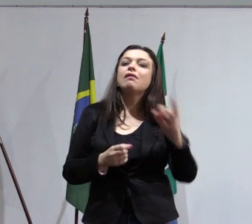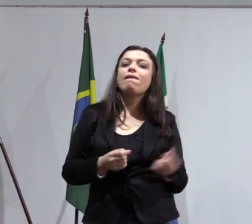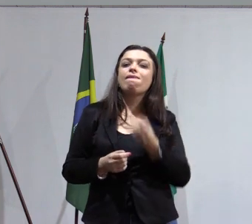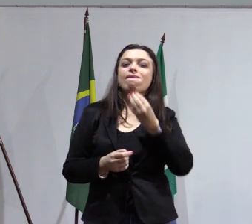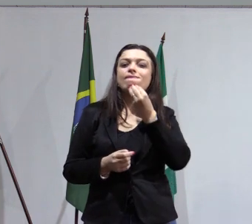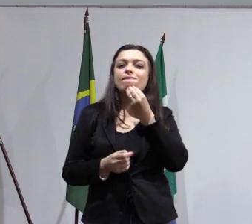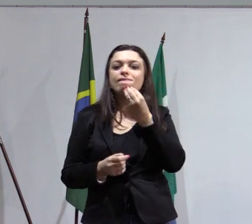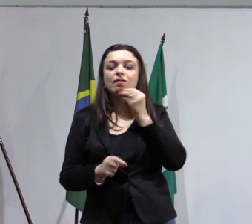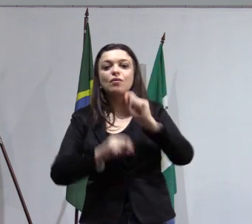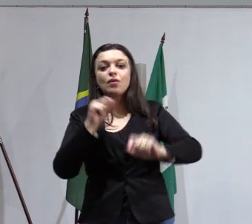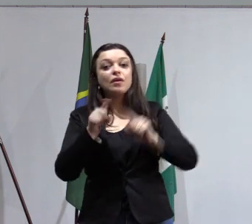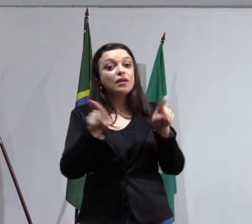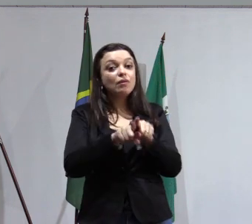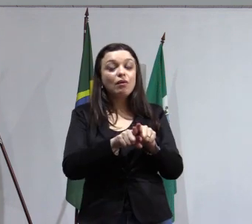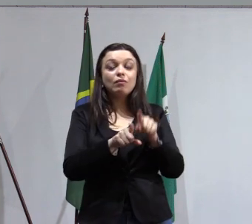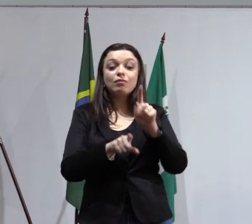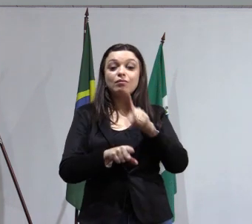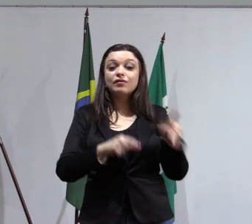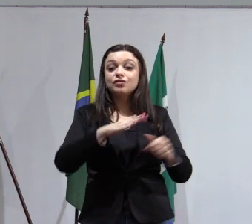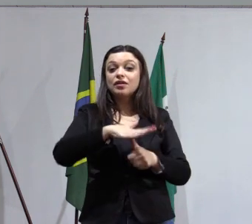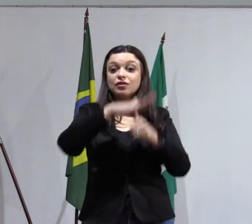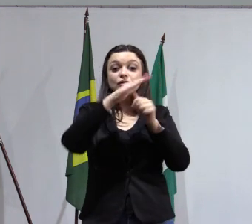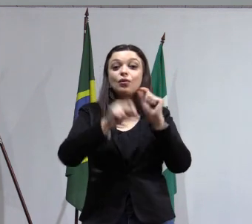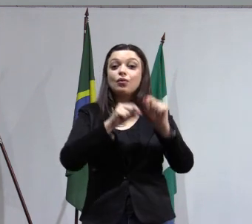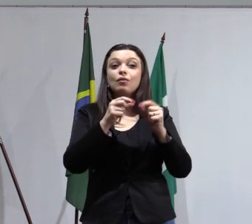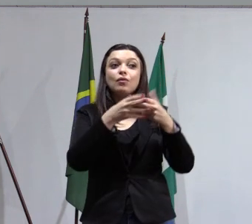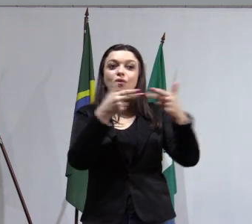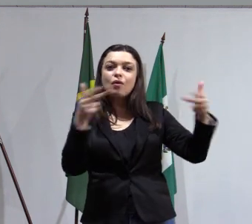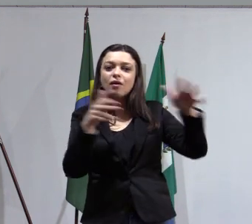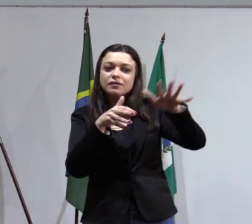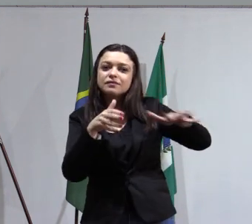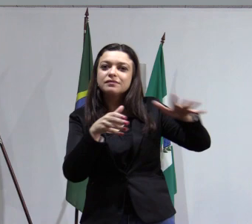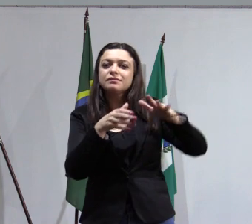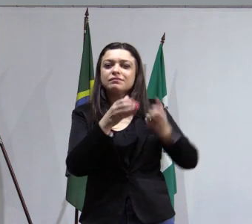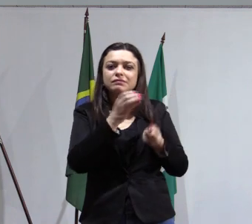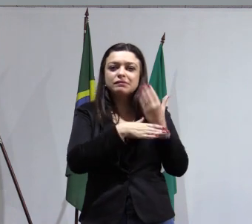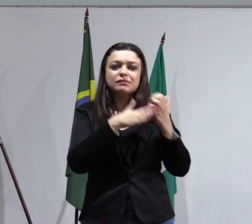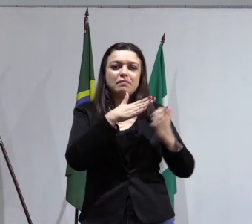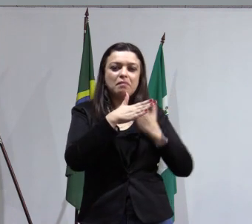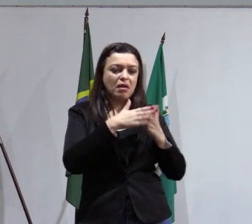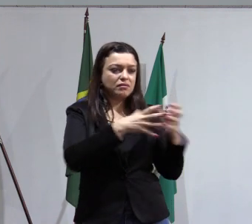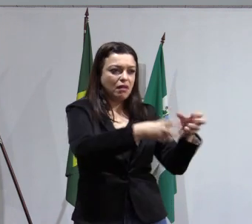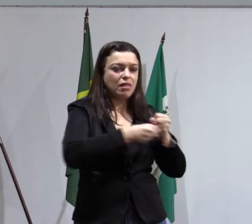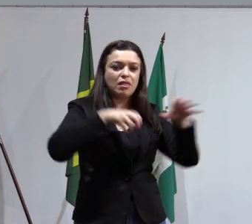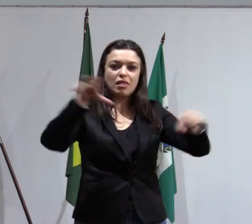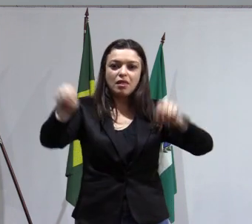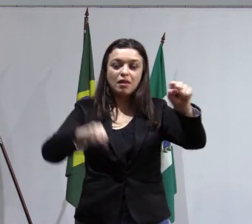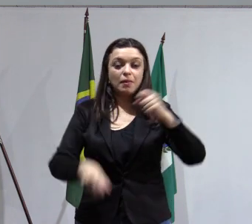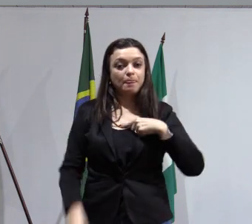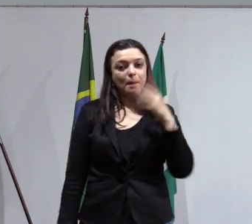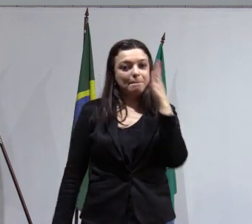aquilo que o professor Ricardo falou, os nichos, os feudos. Não é nem por maldade,